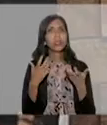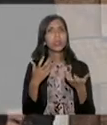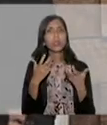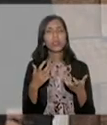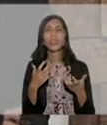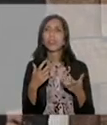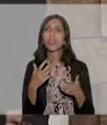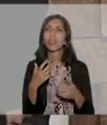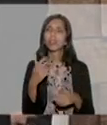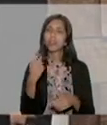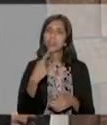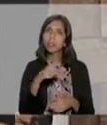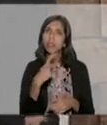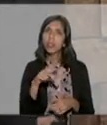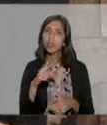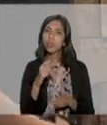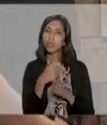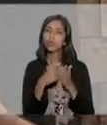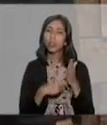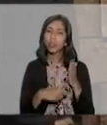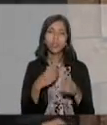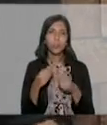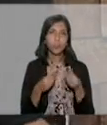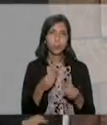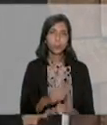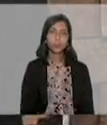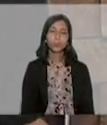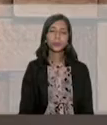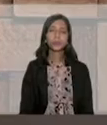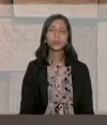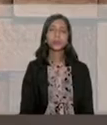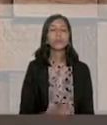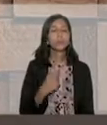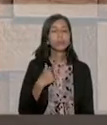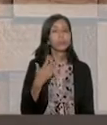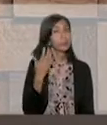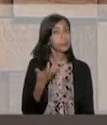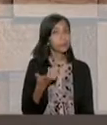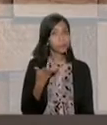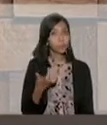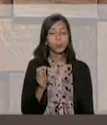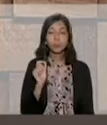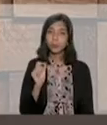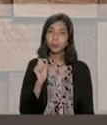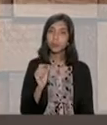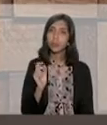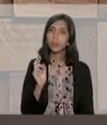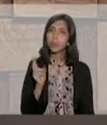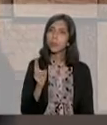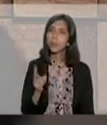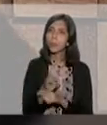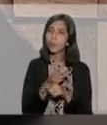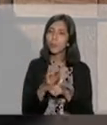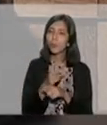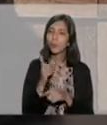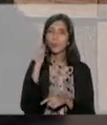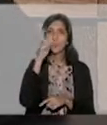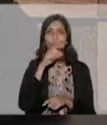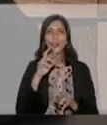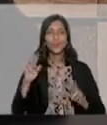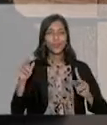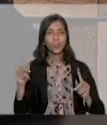pretende deixar como registro da Thelma autora? Olha, o que eu quero mesmo, né? Eu estou sempre atrás de